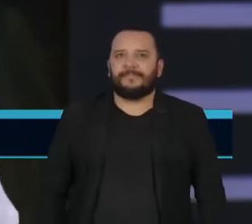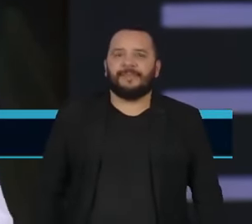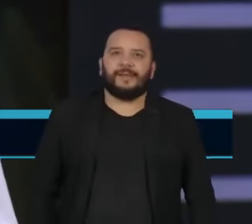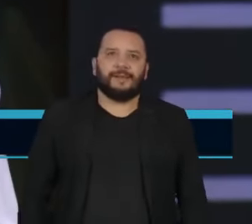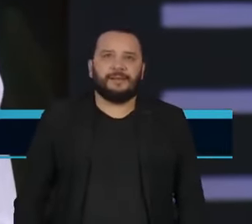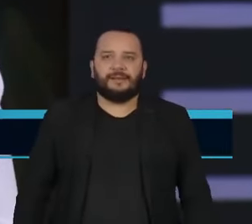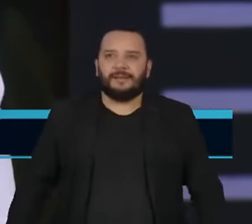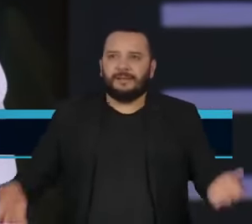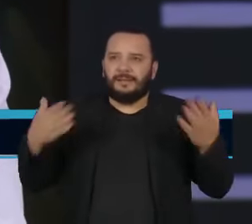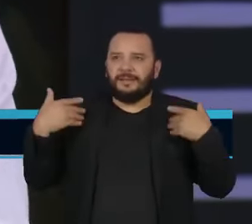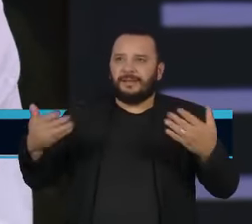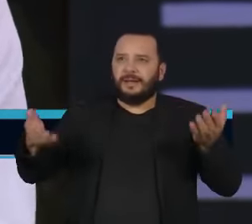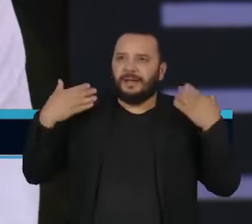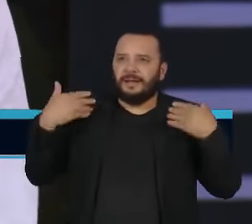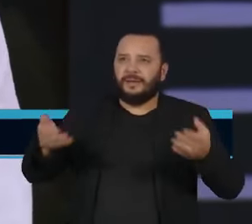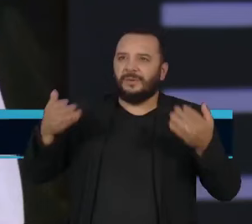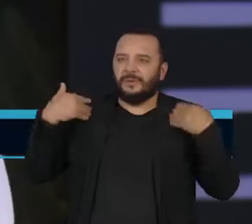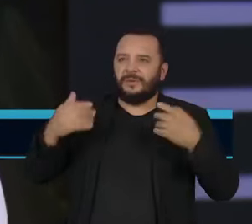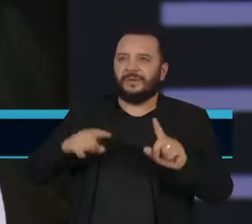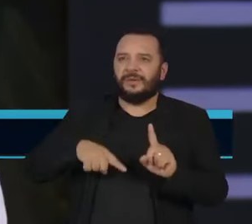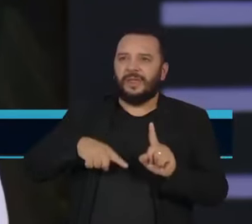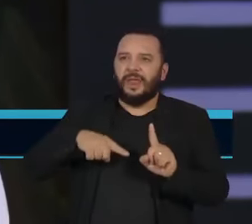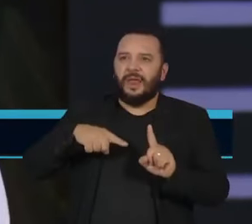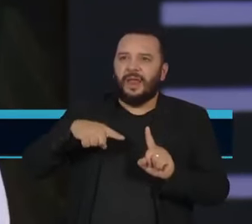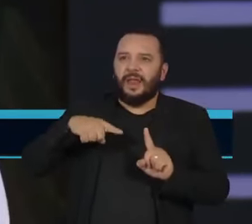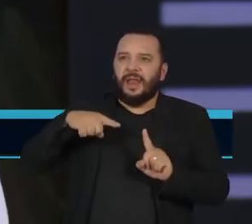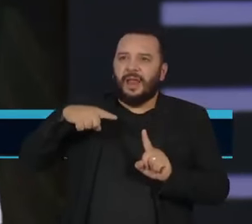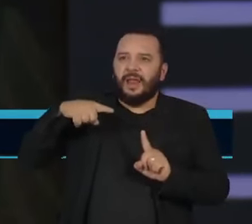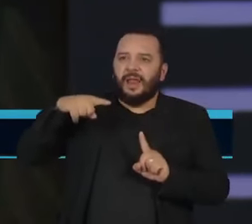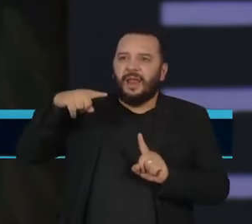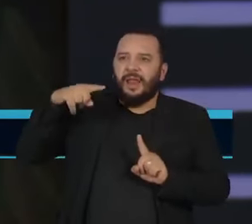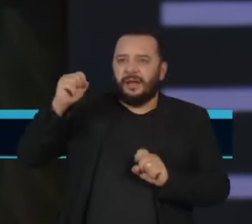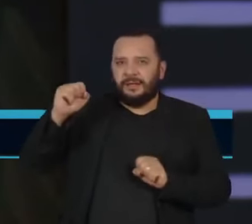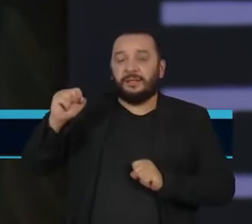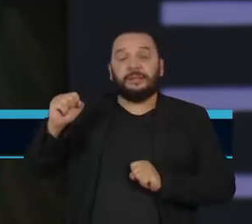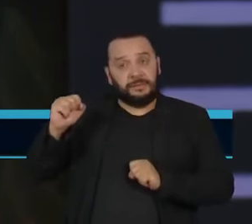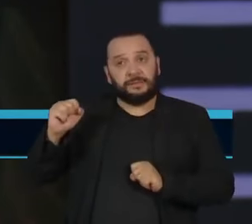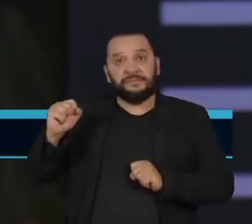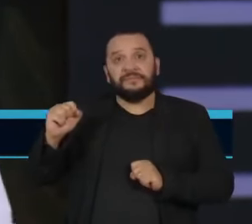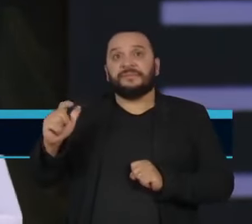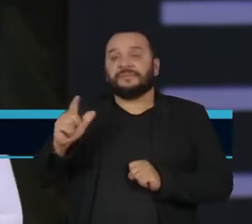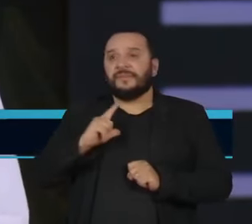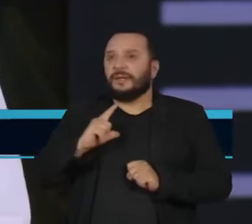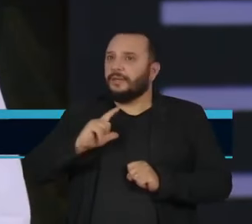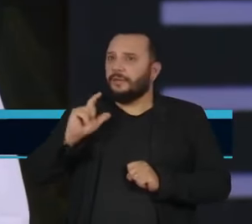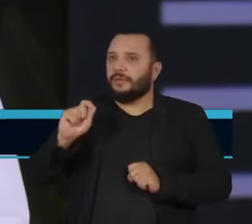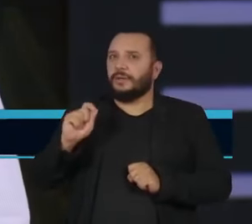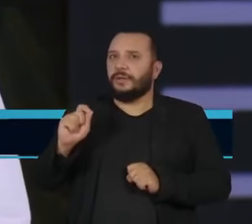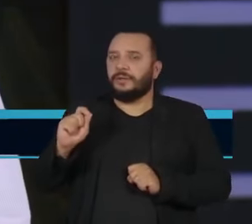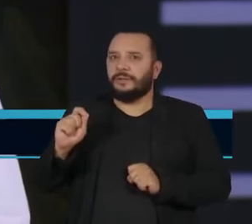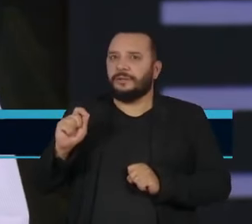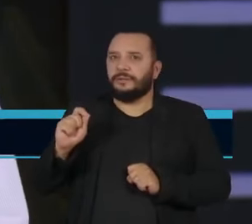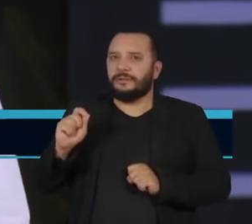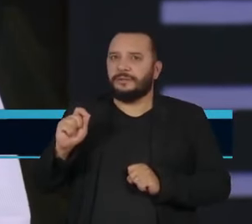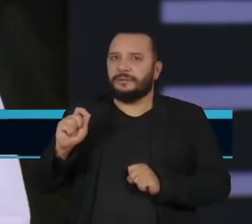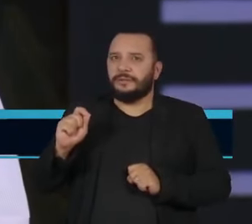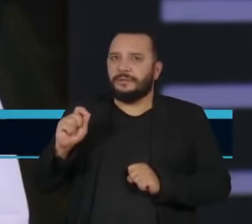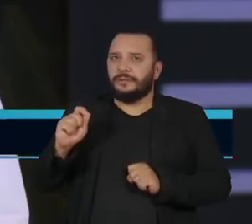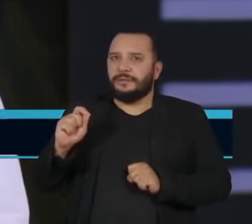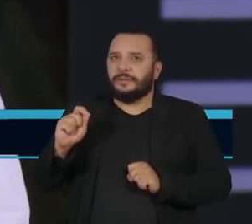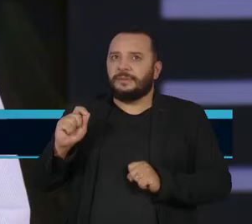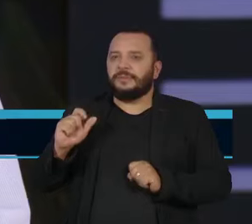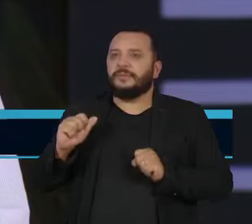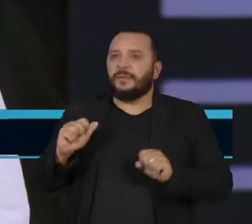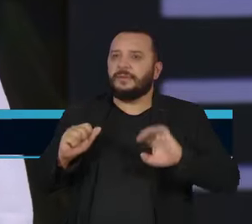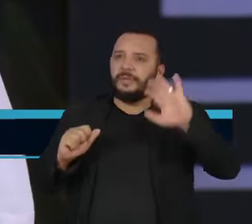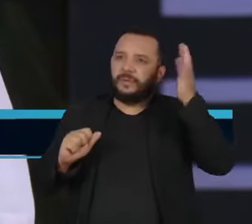calor extremo, né? Os extremos de temperatura, que tem até a definição, quer dizer, causam